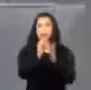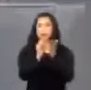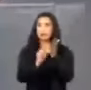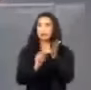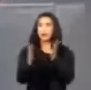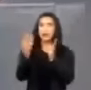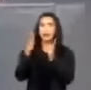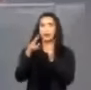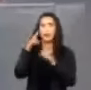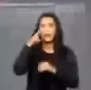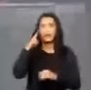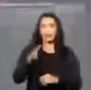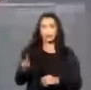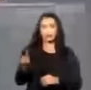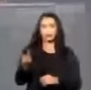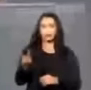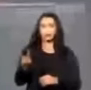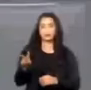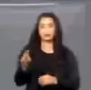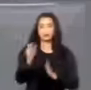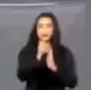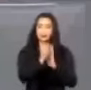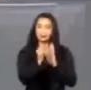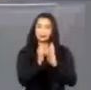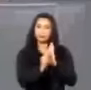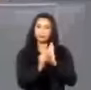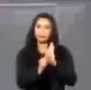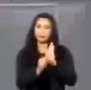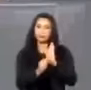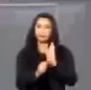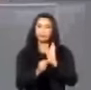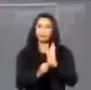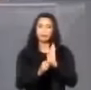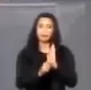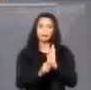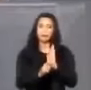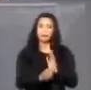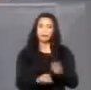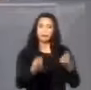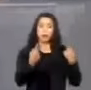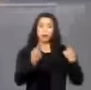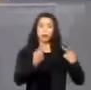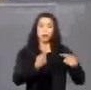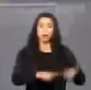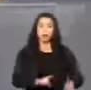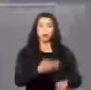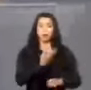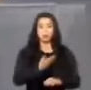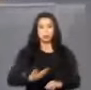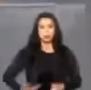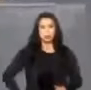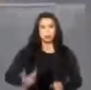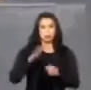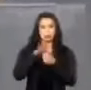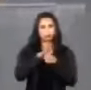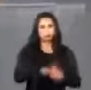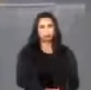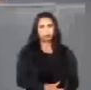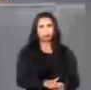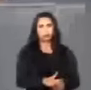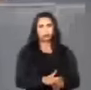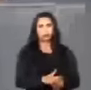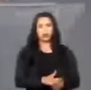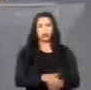na porta vamos ver e é as missões entre as funções está repelir condutas governamentais abusivas e neutralizar